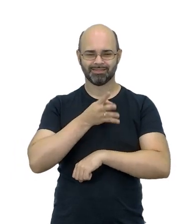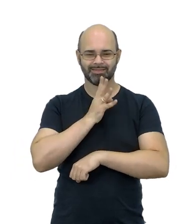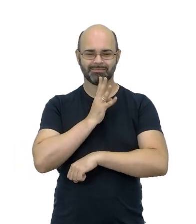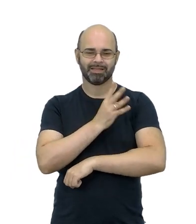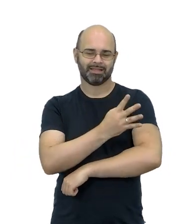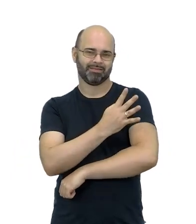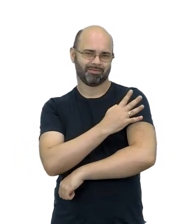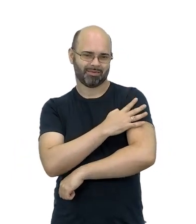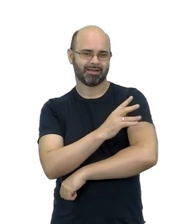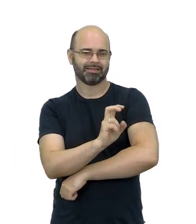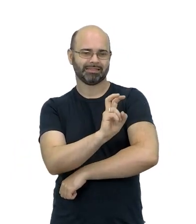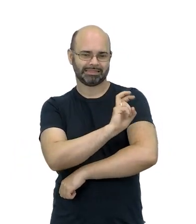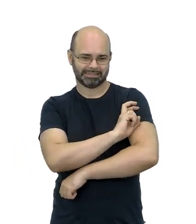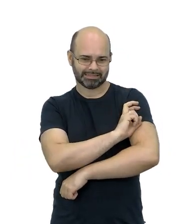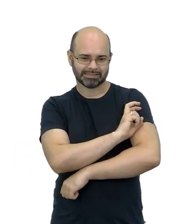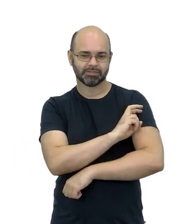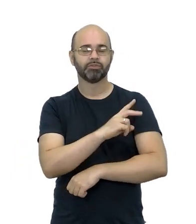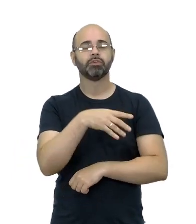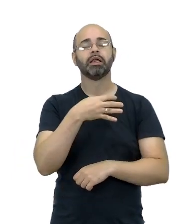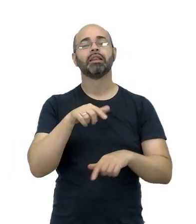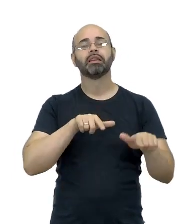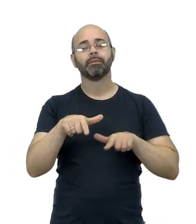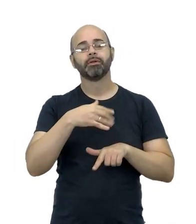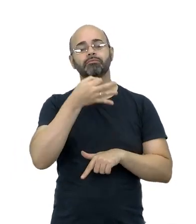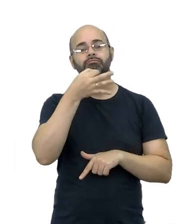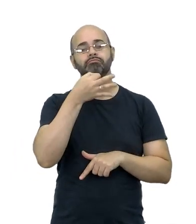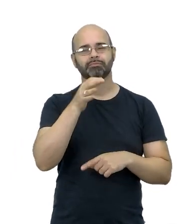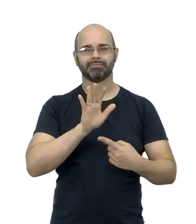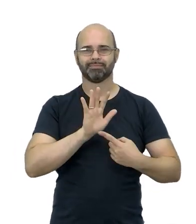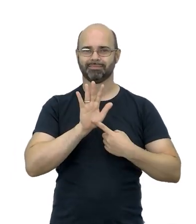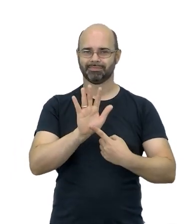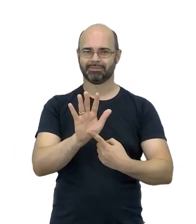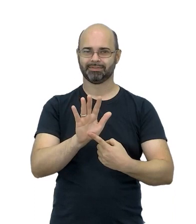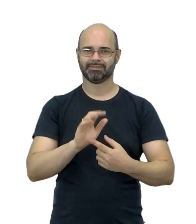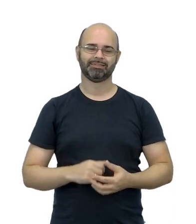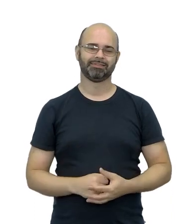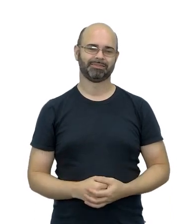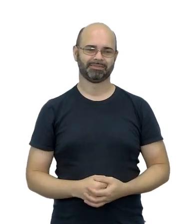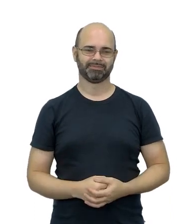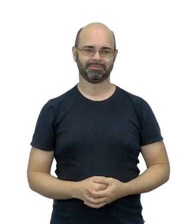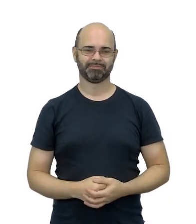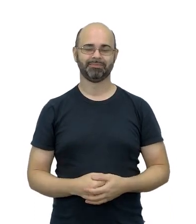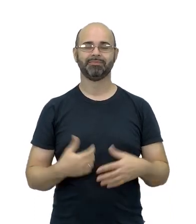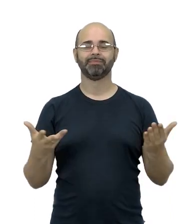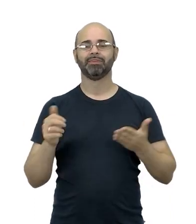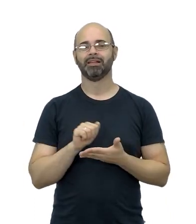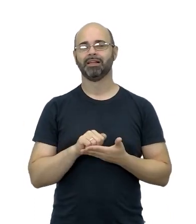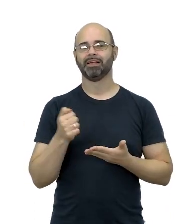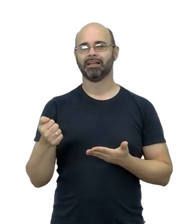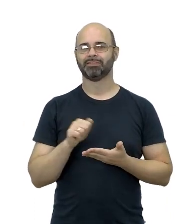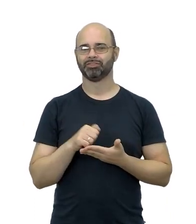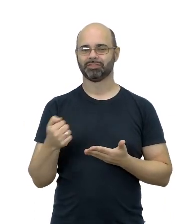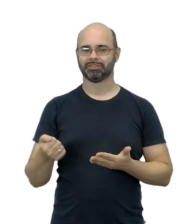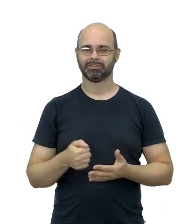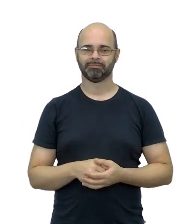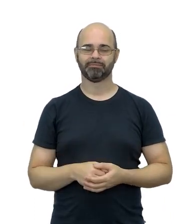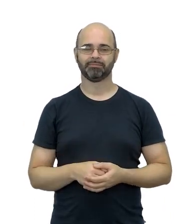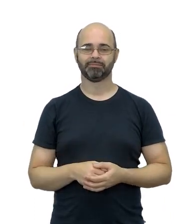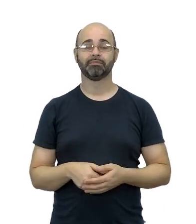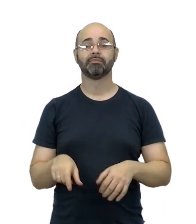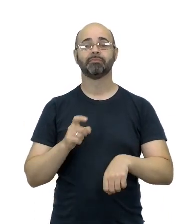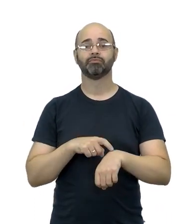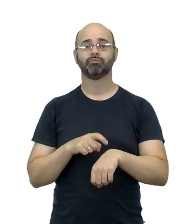quintos anos de escolaridade, ok? Nós vamos agora para a nossa agenda. Nós temos aí 3 momentos hoje